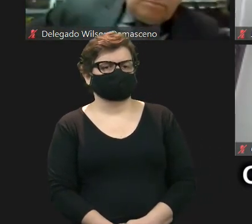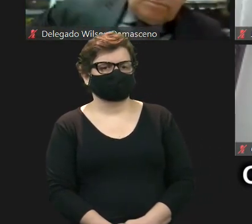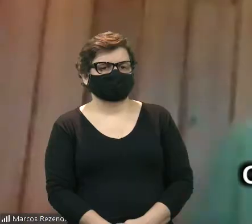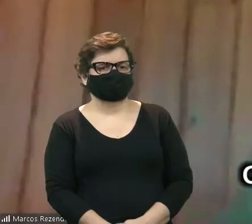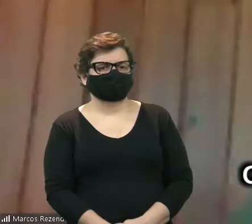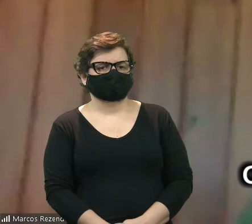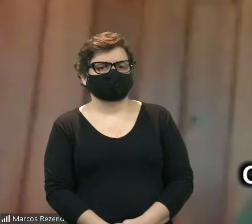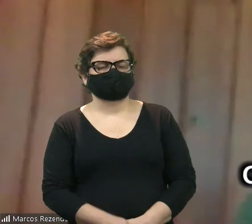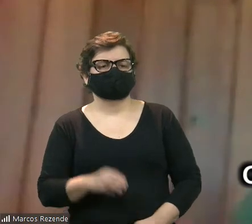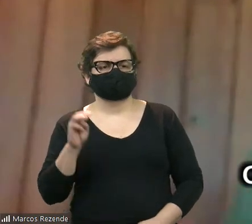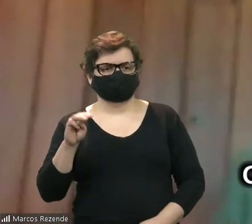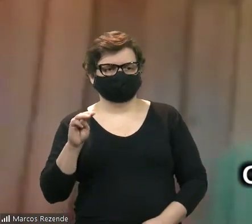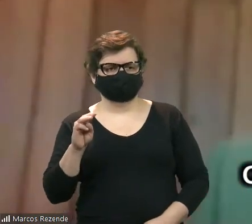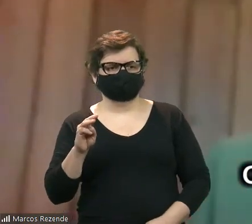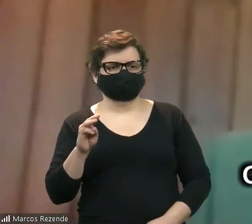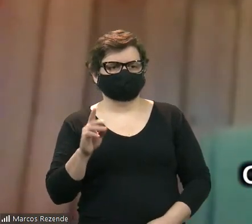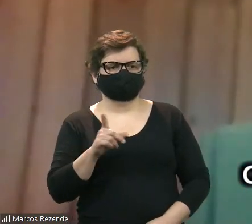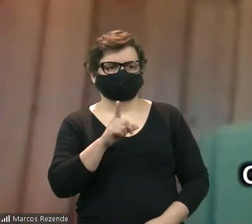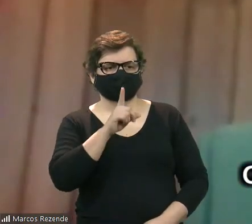Minuto de silêncio